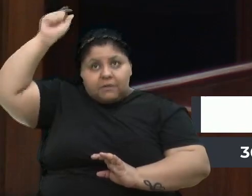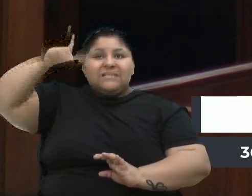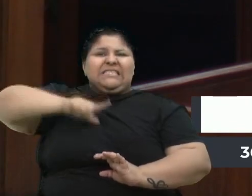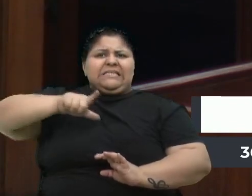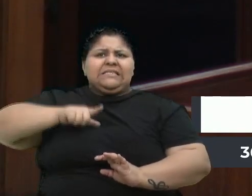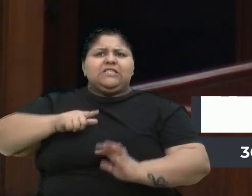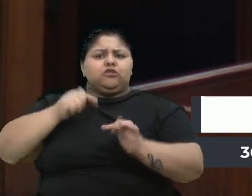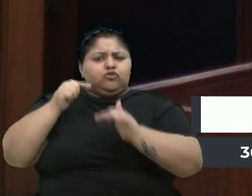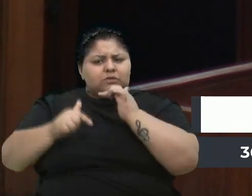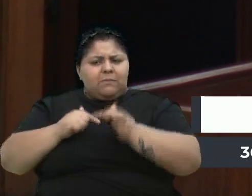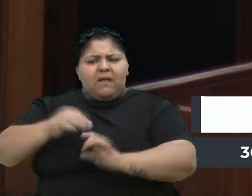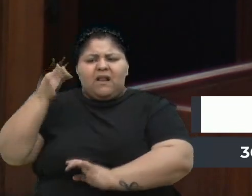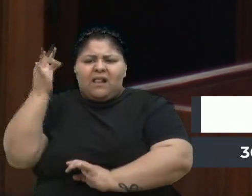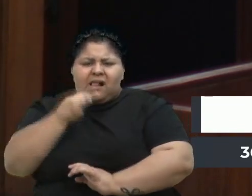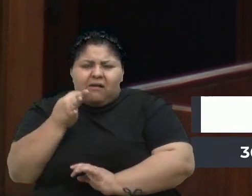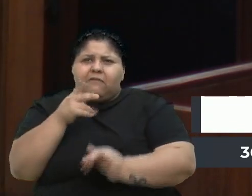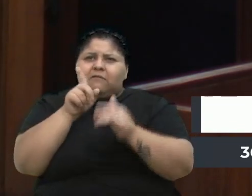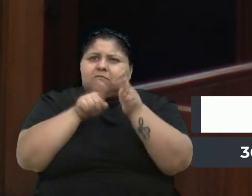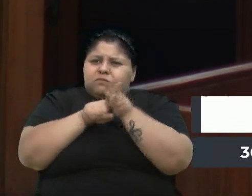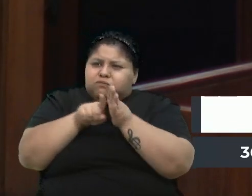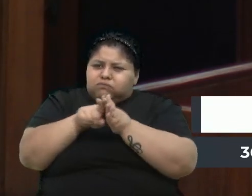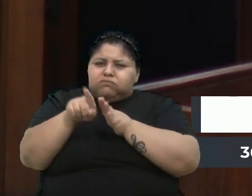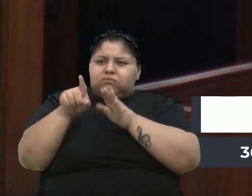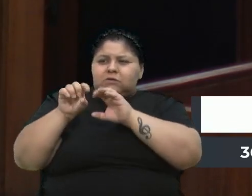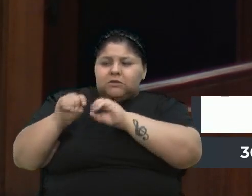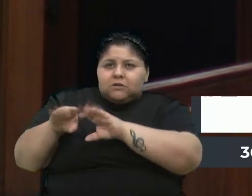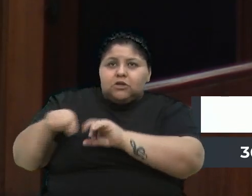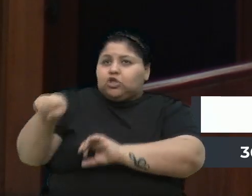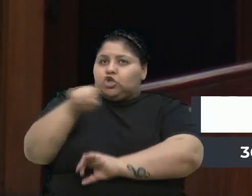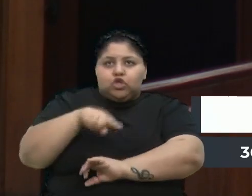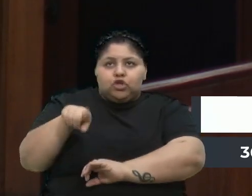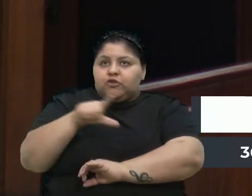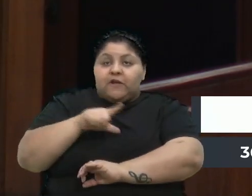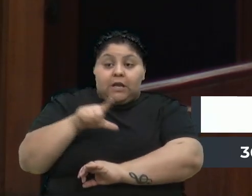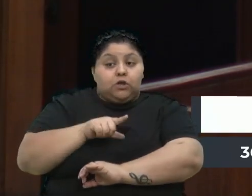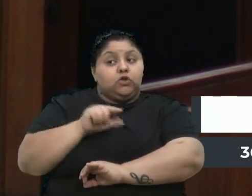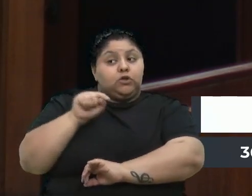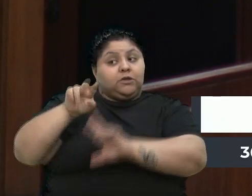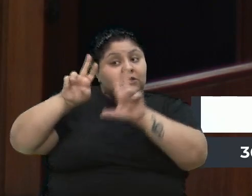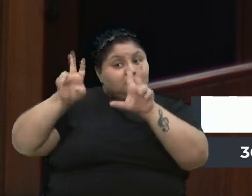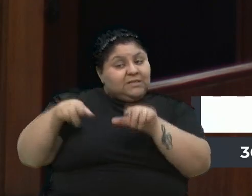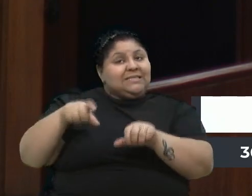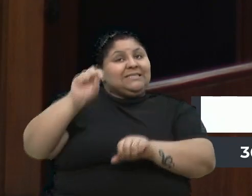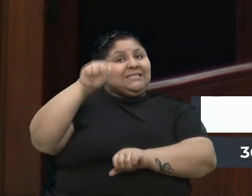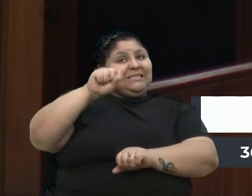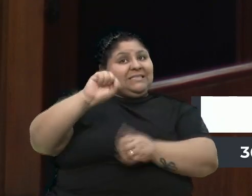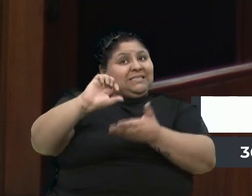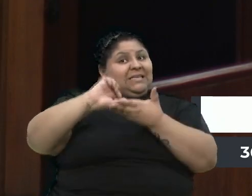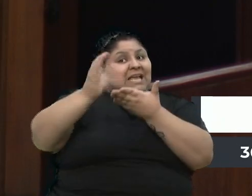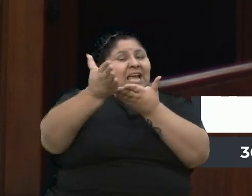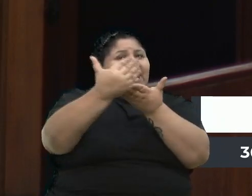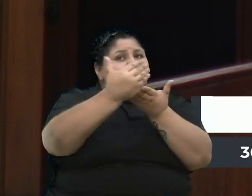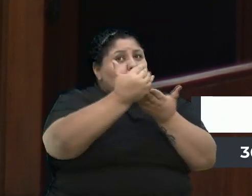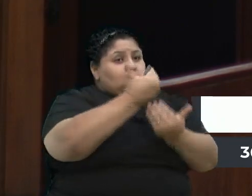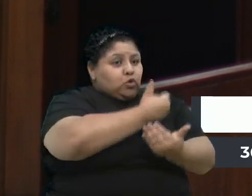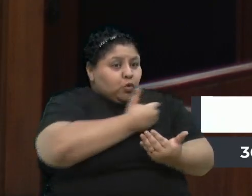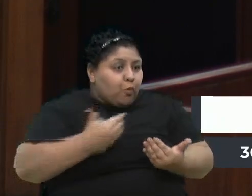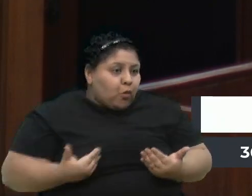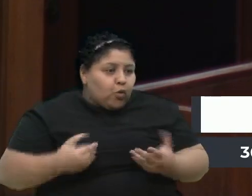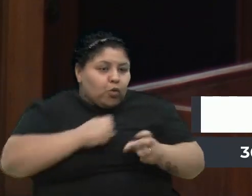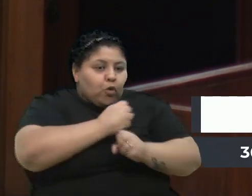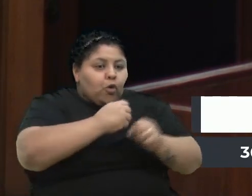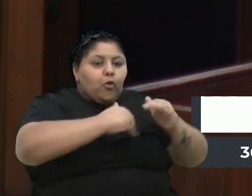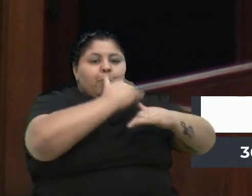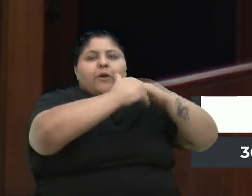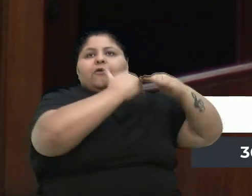um trabalho de excelência na pesquisa, no ensino. Nós não estamos falando disso, nós estamos falando de recursos públicos para a construção de uma obra. E